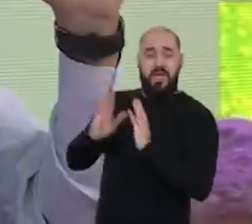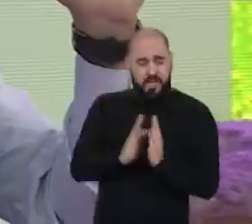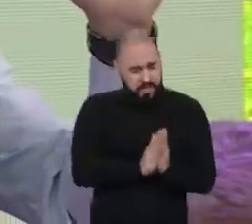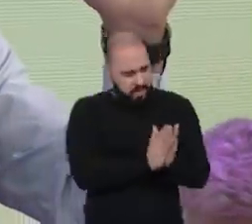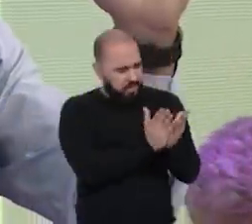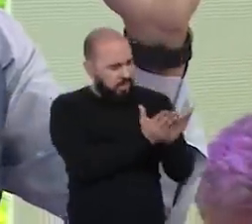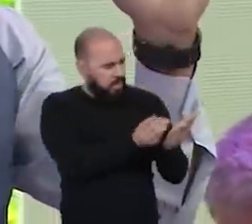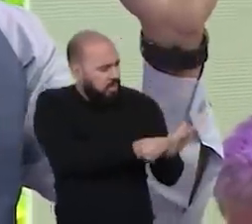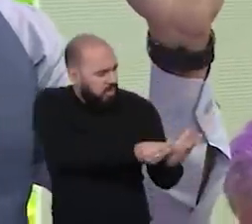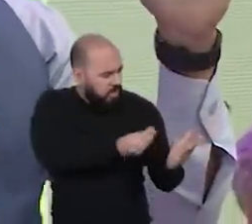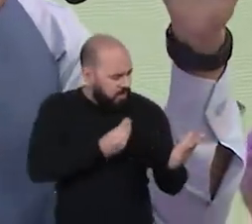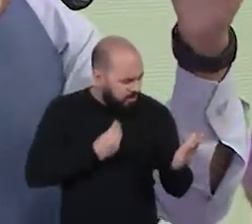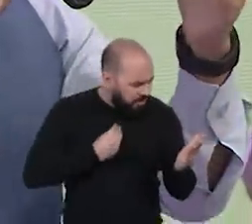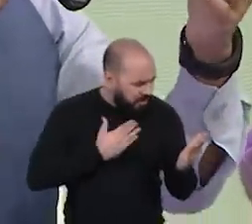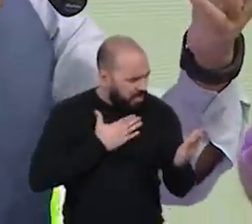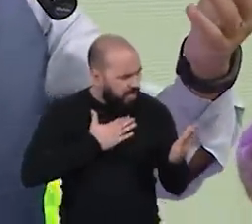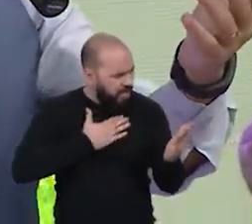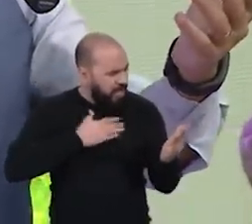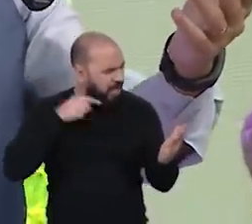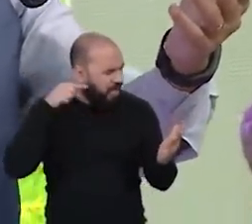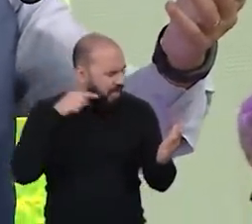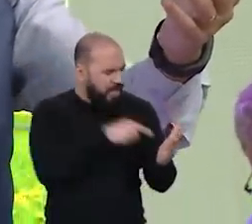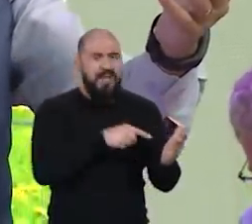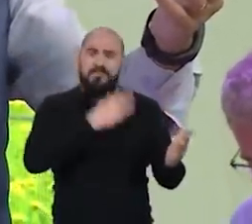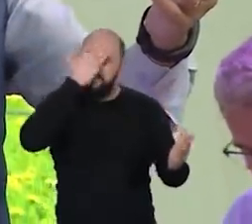Deus me dá.